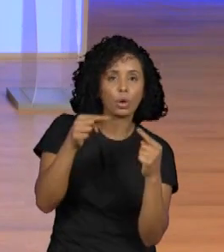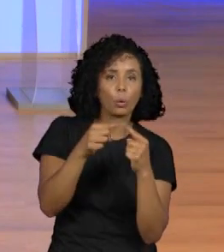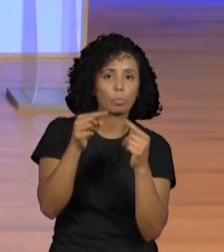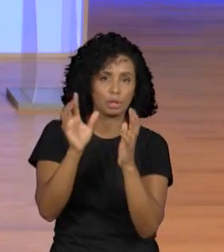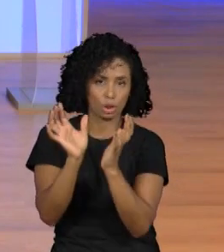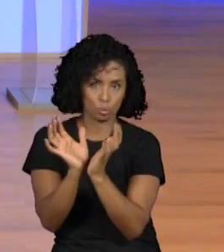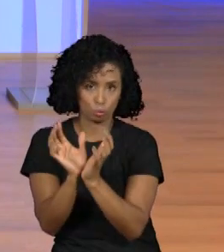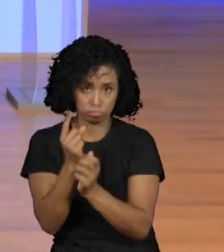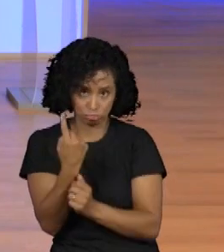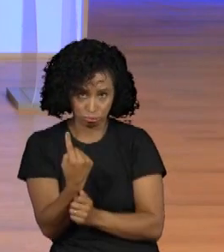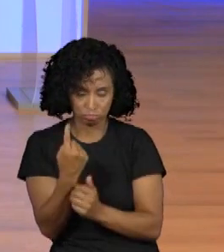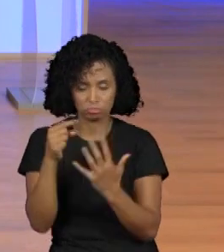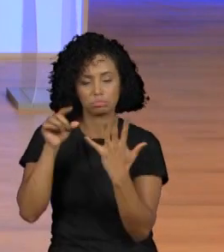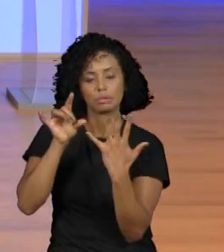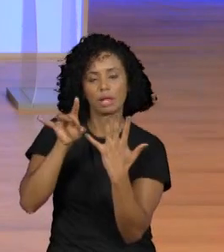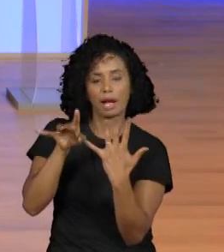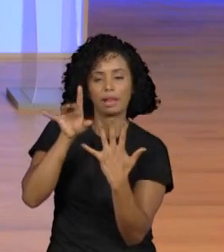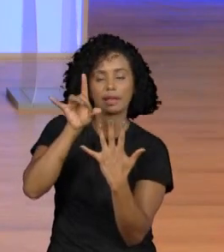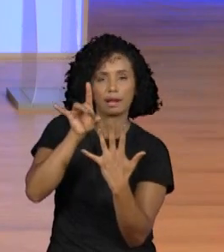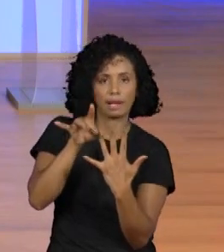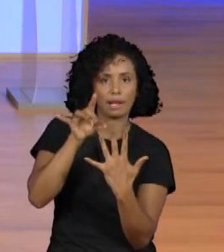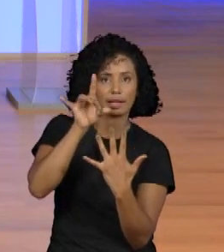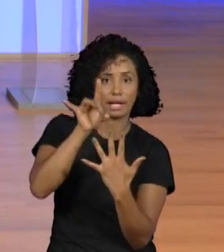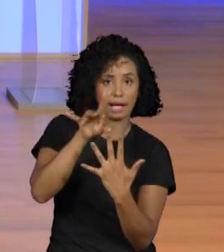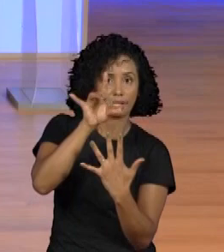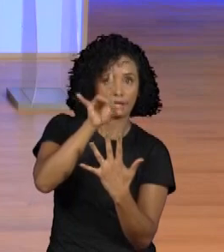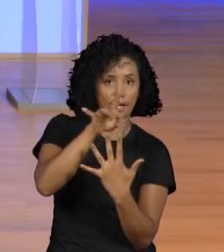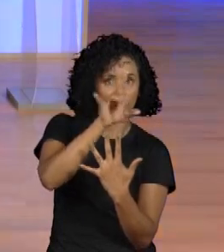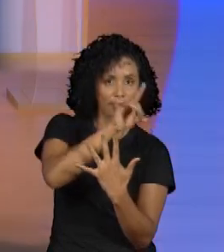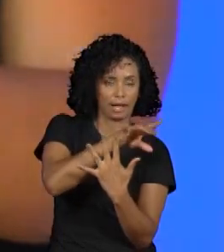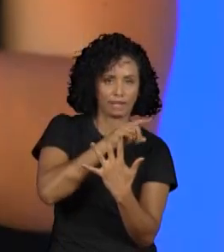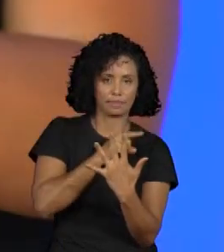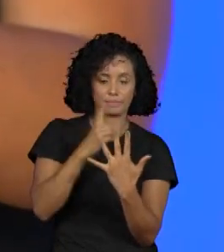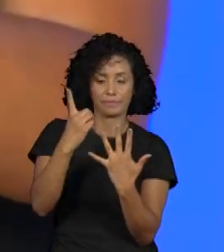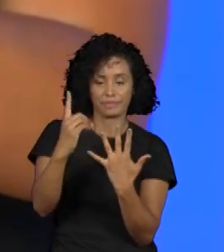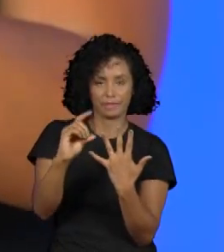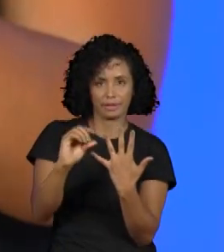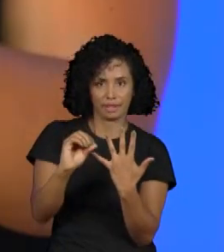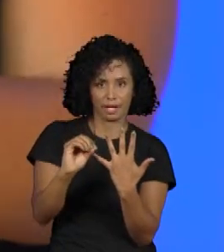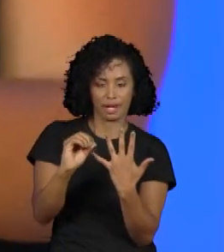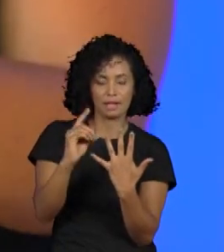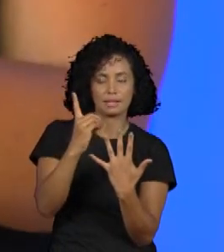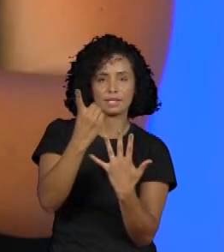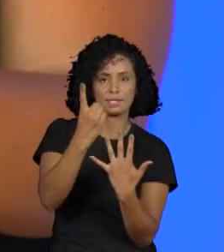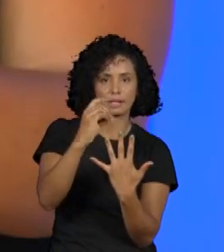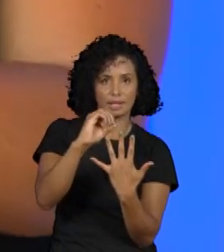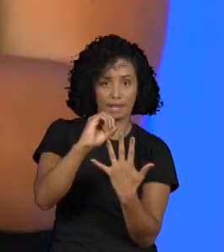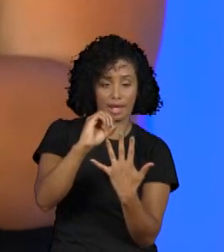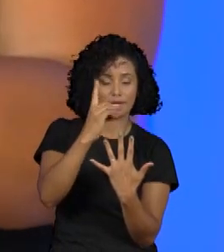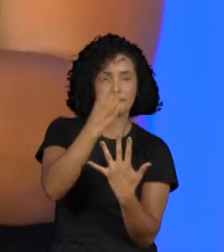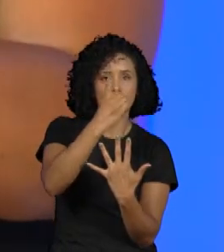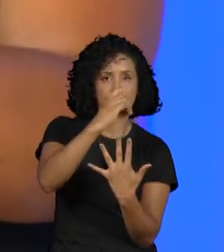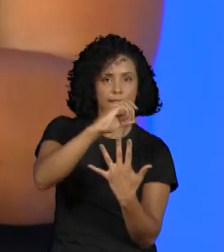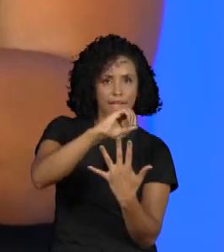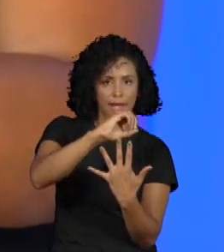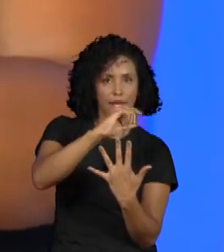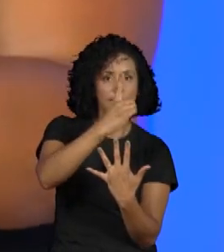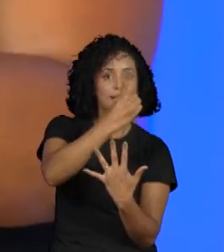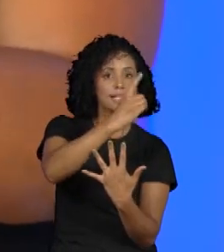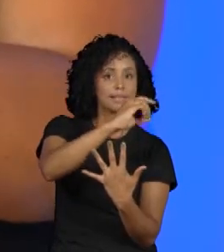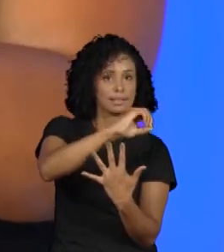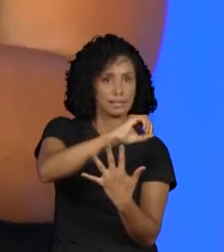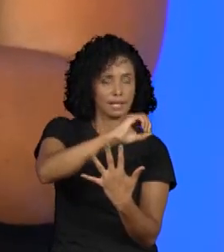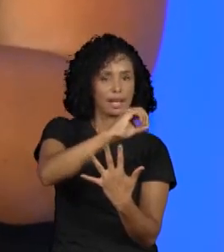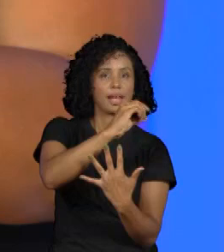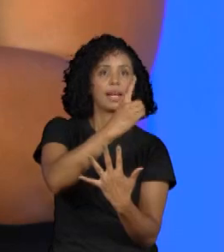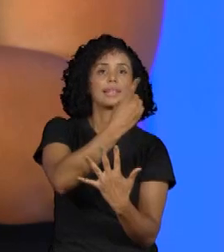separou 10 objetos, mais 10 objetos. Olha só, já vai mostrar. 10 objetos, mais 10